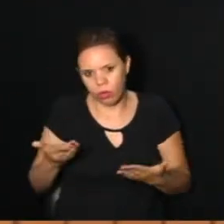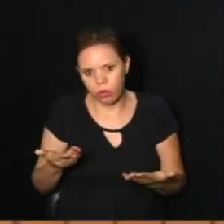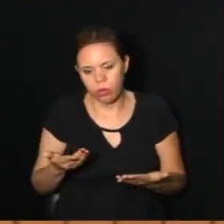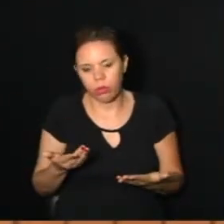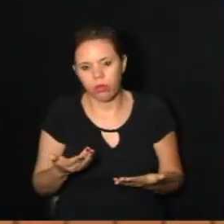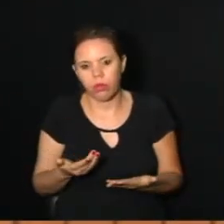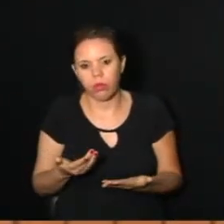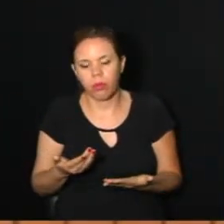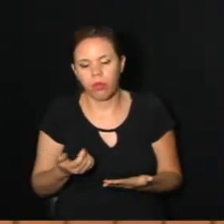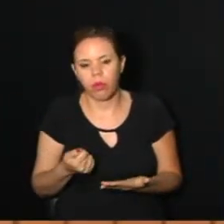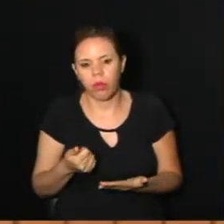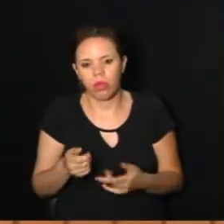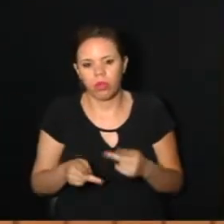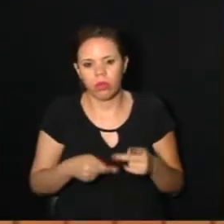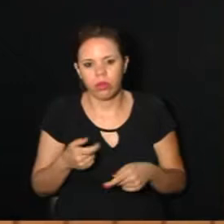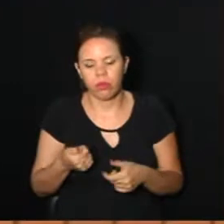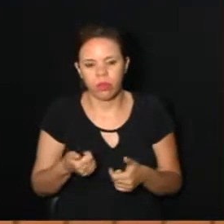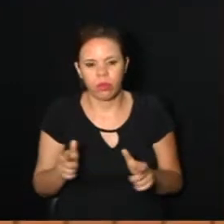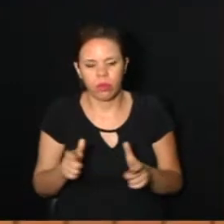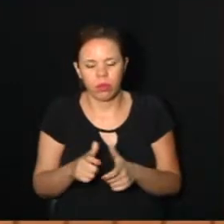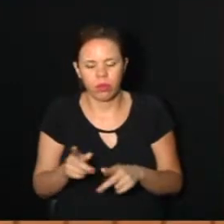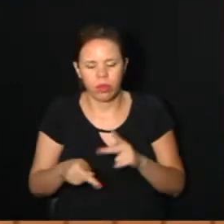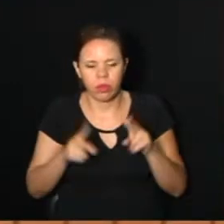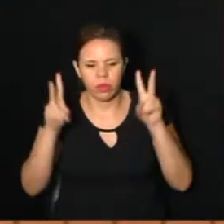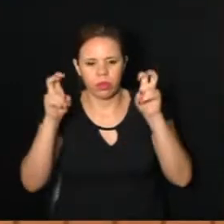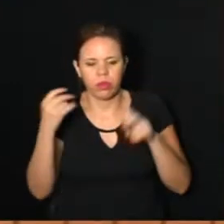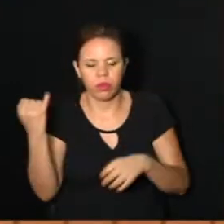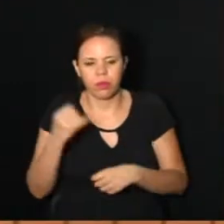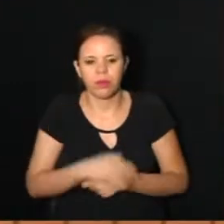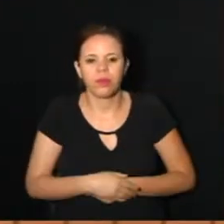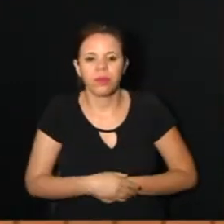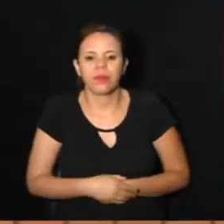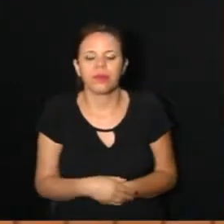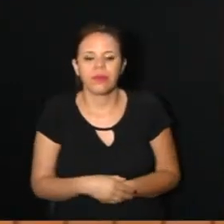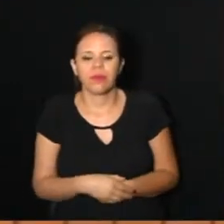uma presença muito pequena para um assunto tão importante. Né?